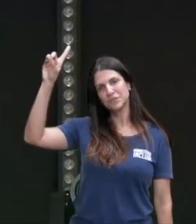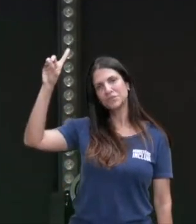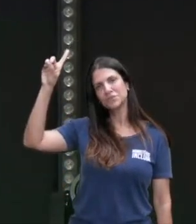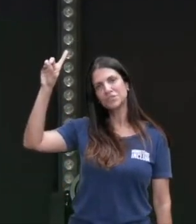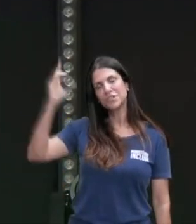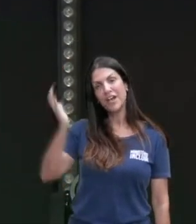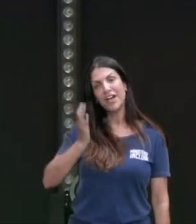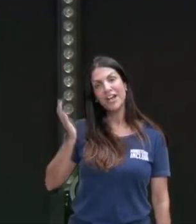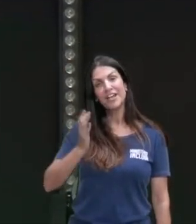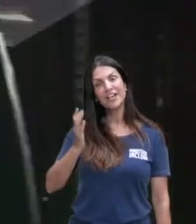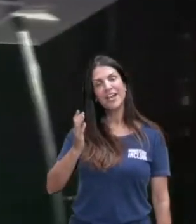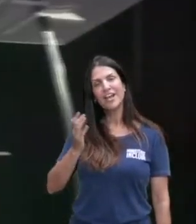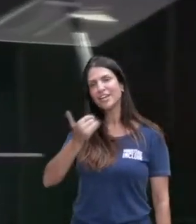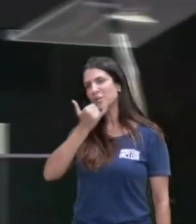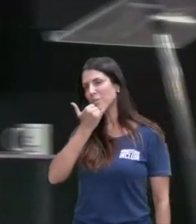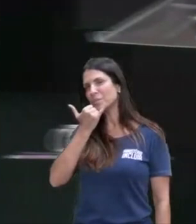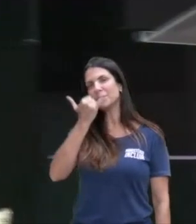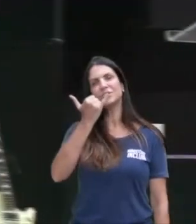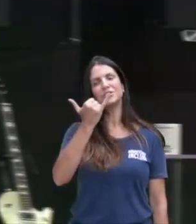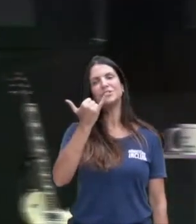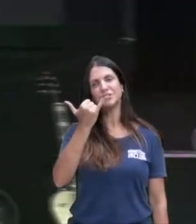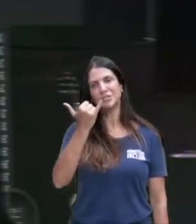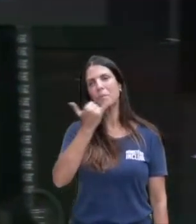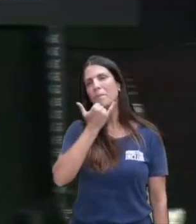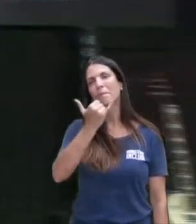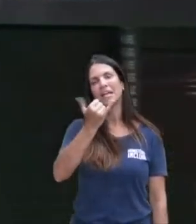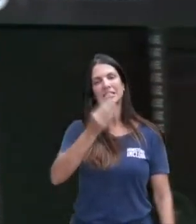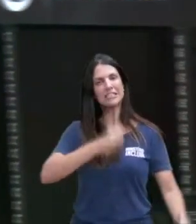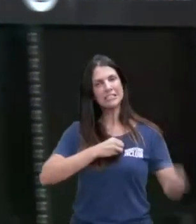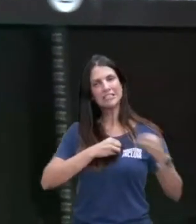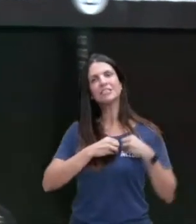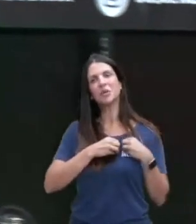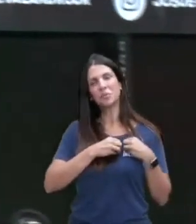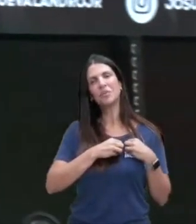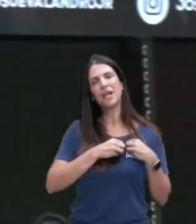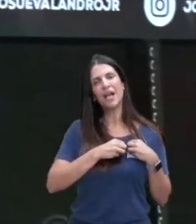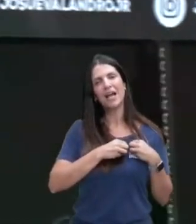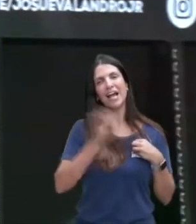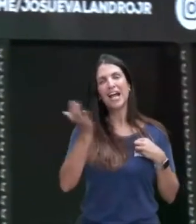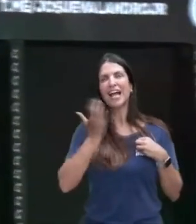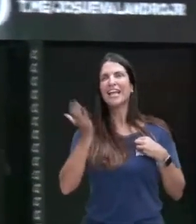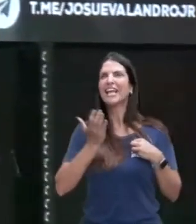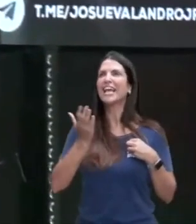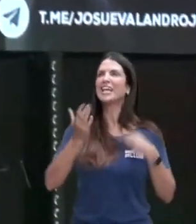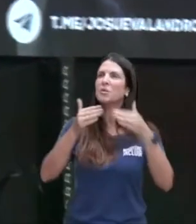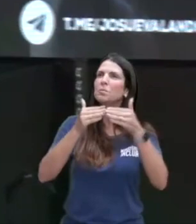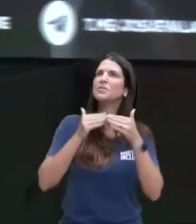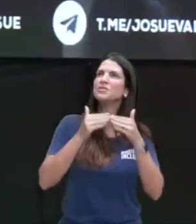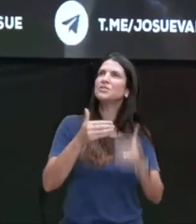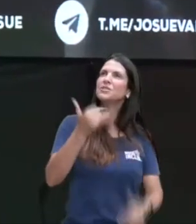eu quero te pedir perdão dos seus pecados querem pedir perdão de ter esse nivelado